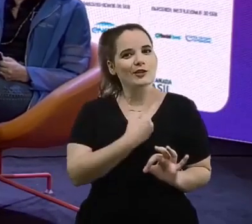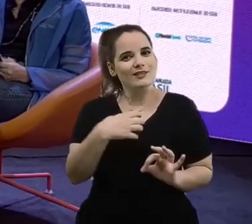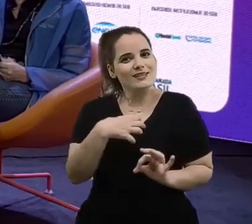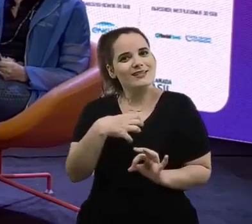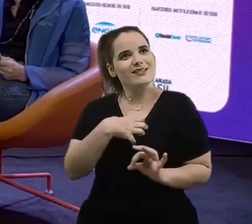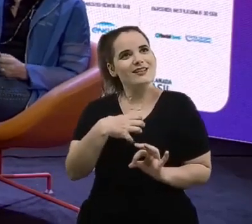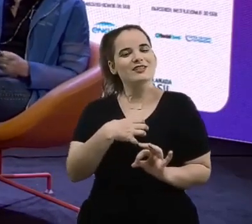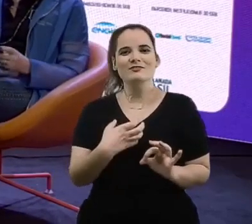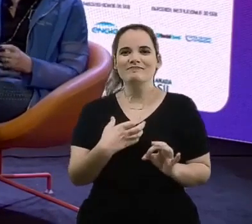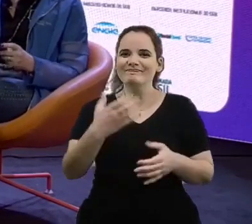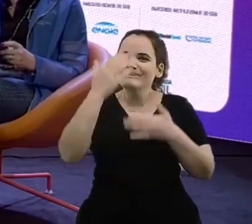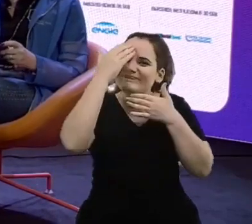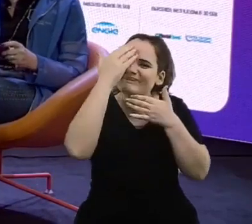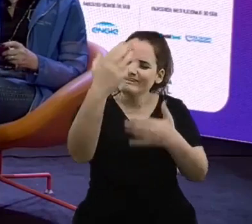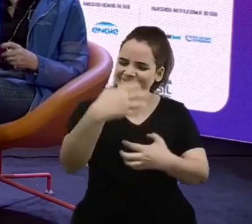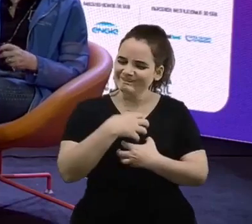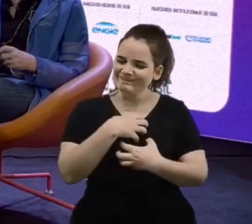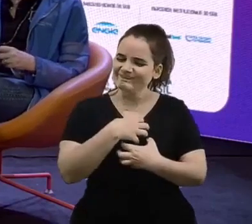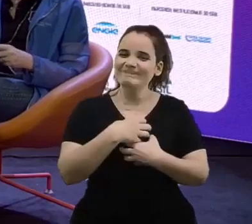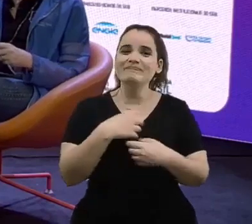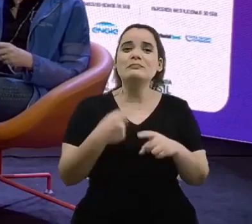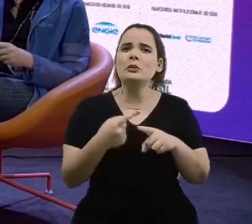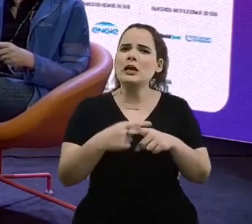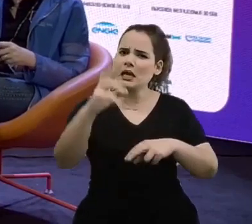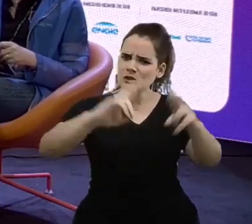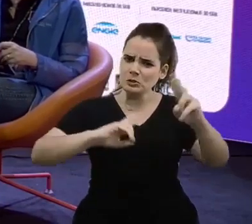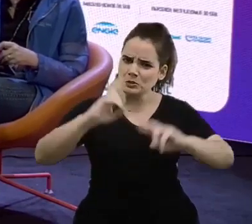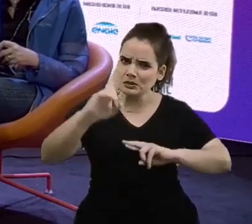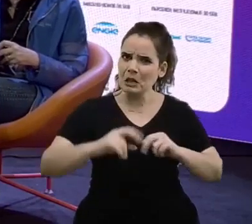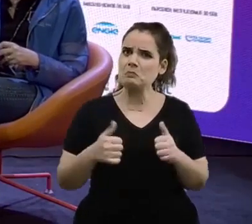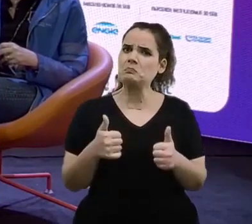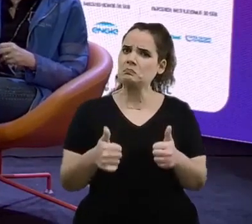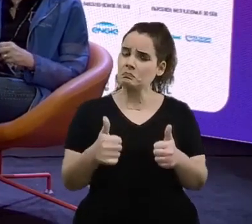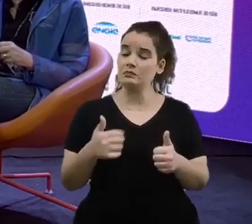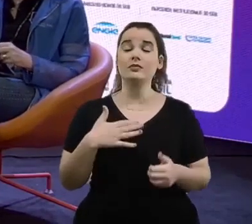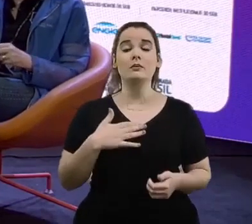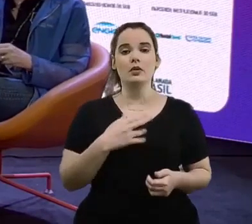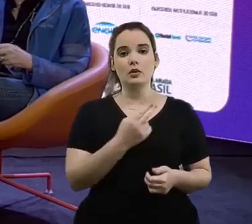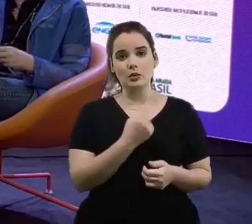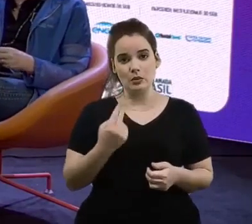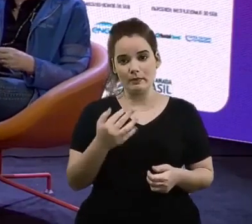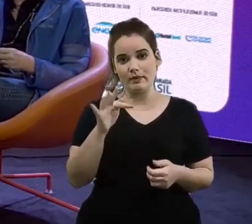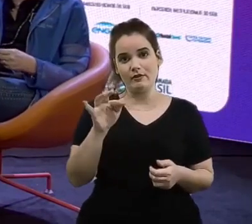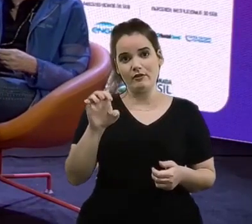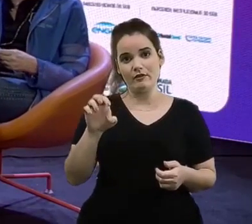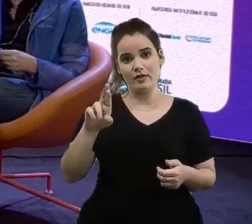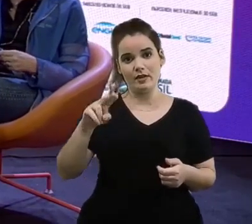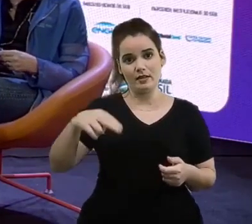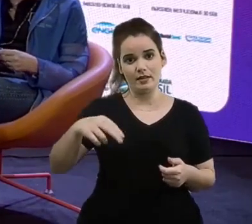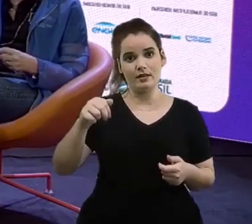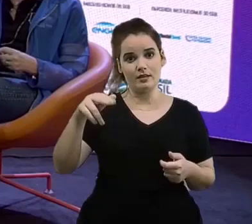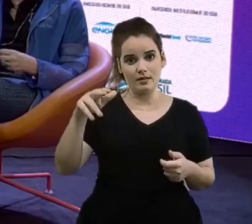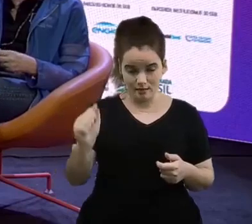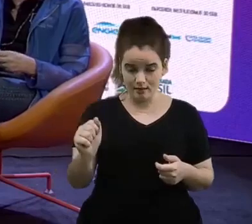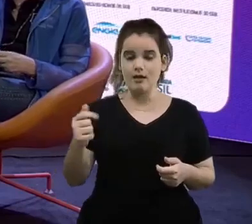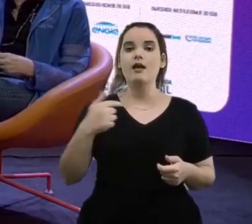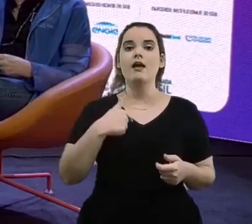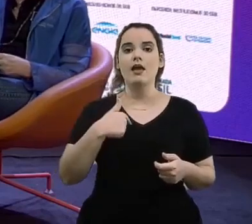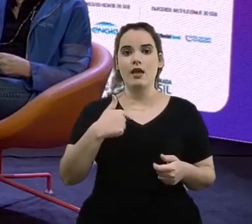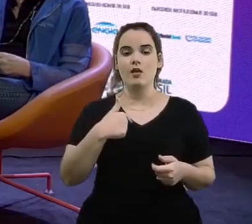resultado. Eu sou a Fernanda, né, eu sou cofundadora e presidente voluntária do Social Good